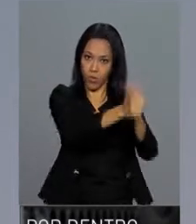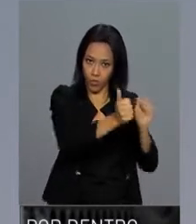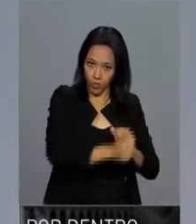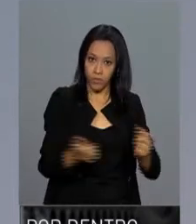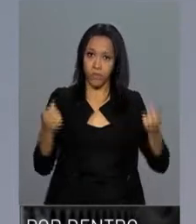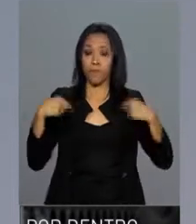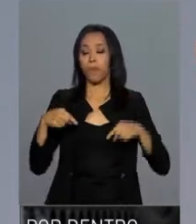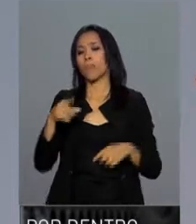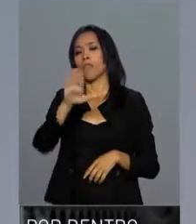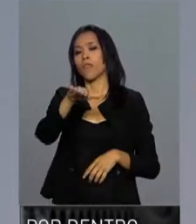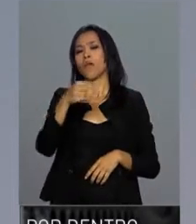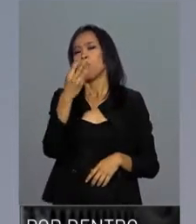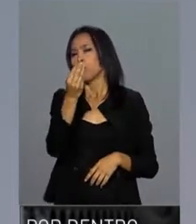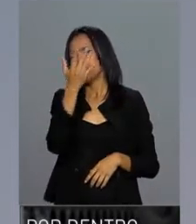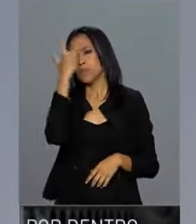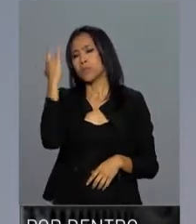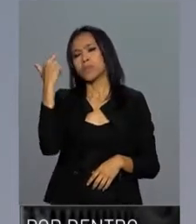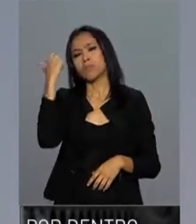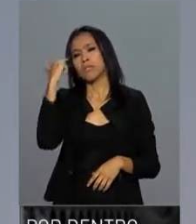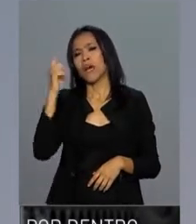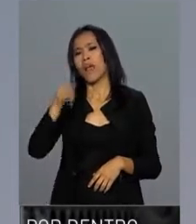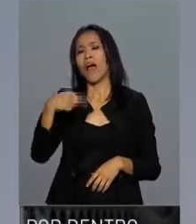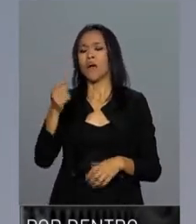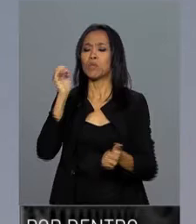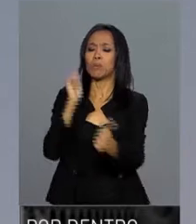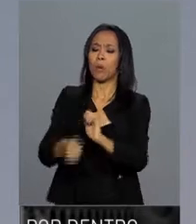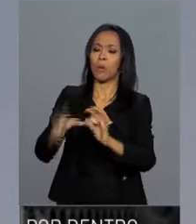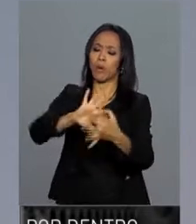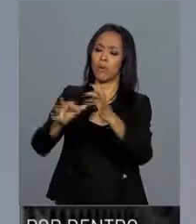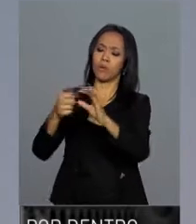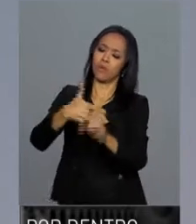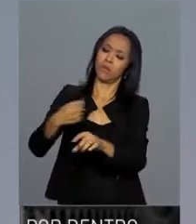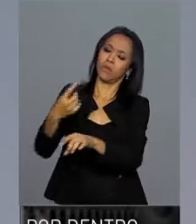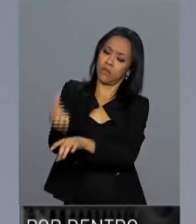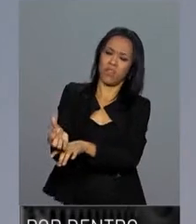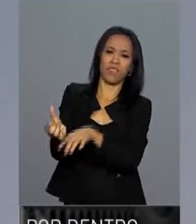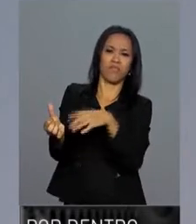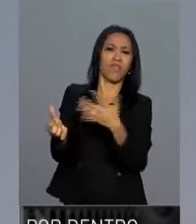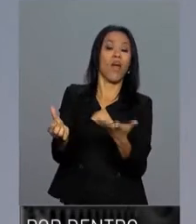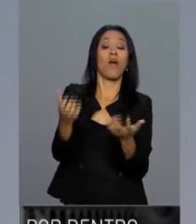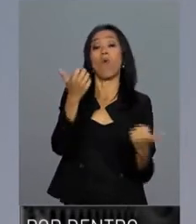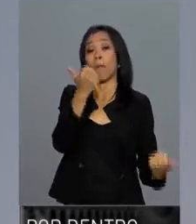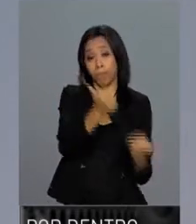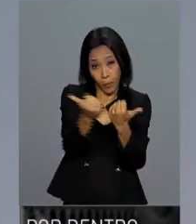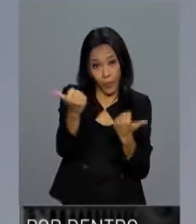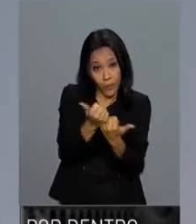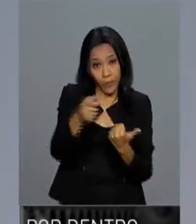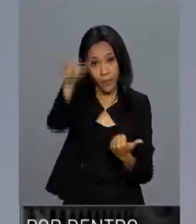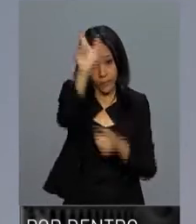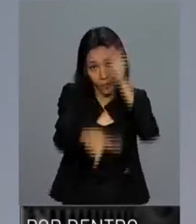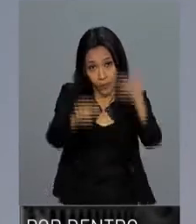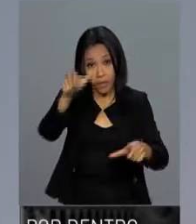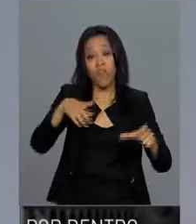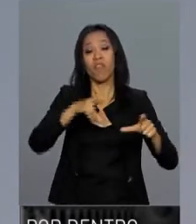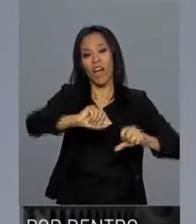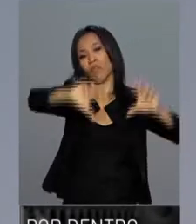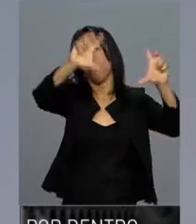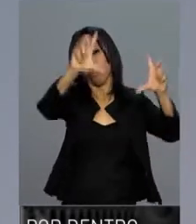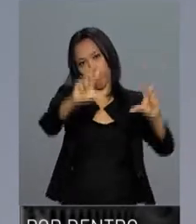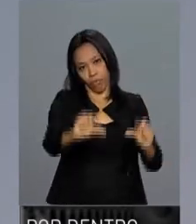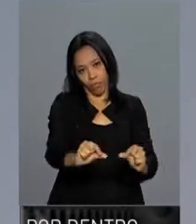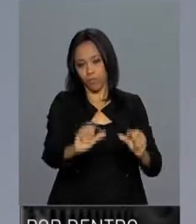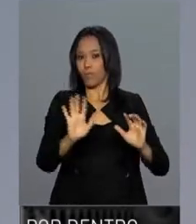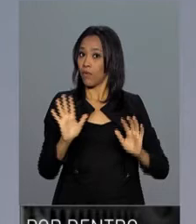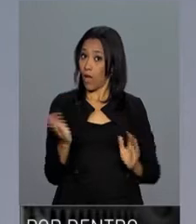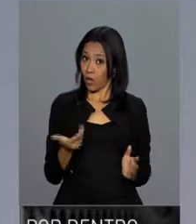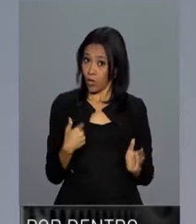que pensaram que logo após né os jogos olímpicos rio 2016 o apoio aos atletas é iria diminuir então eu